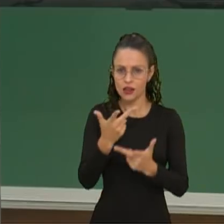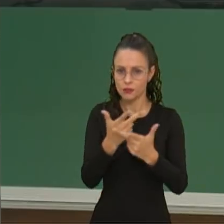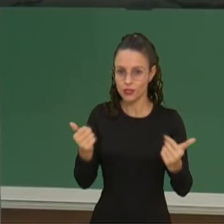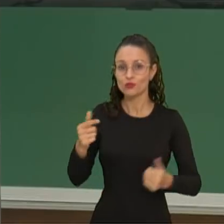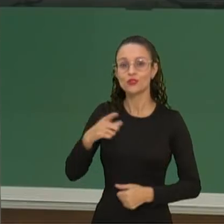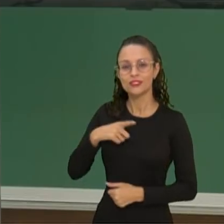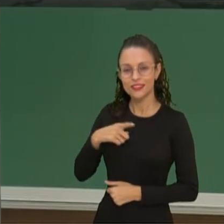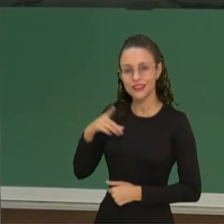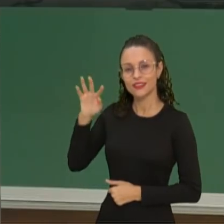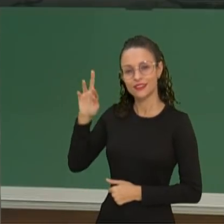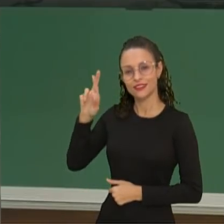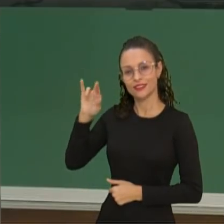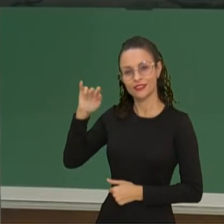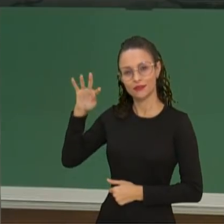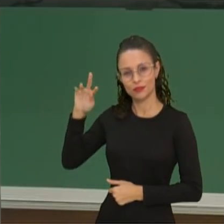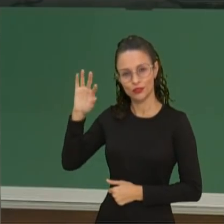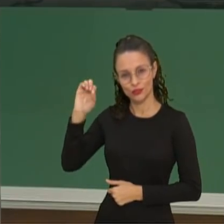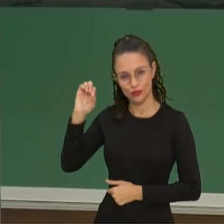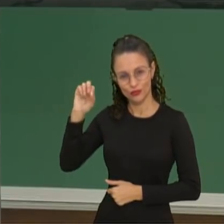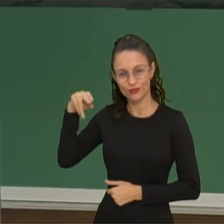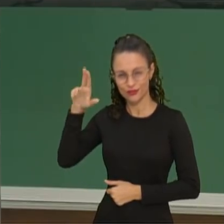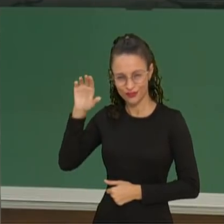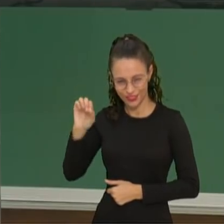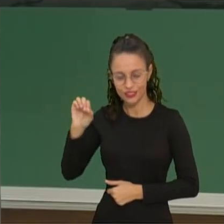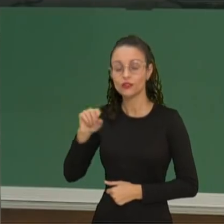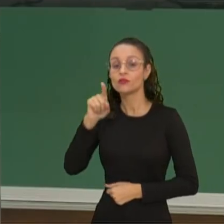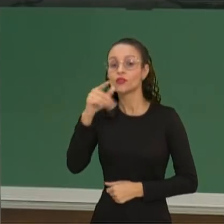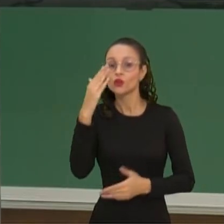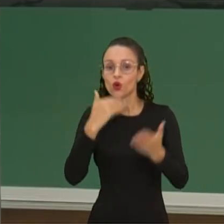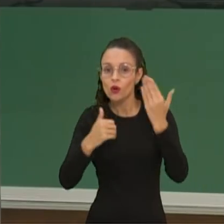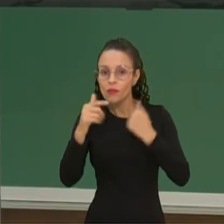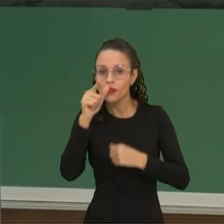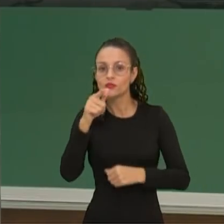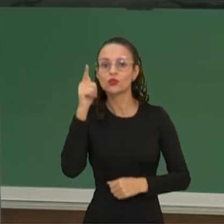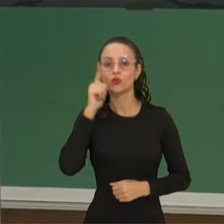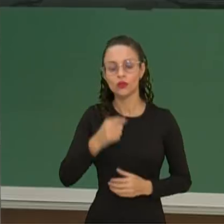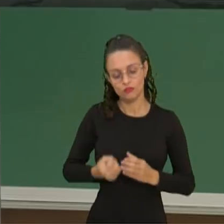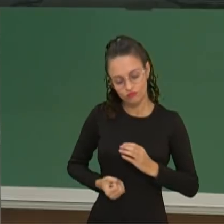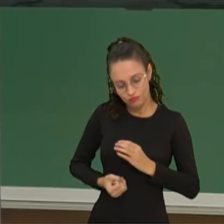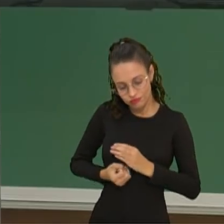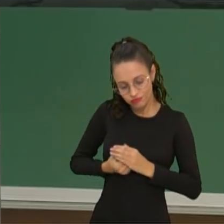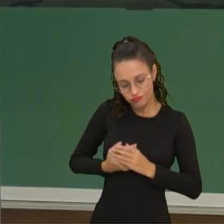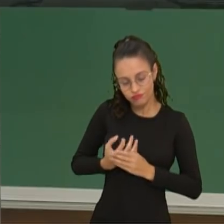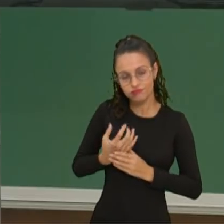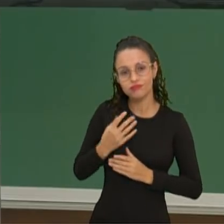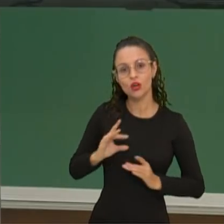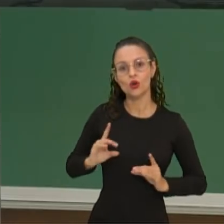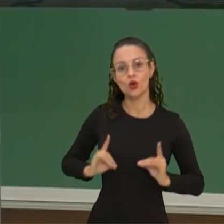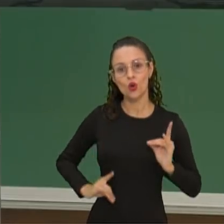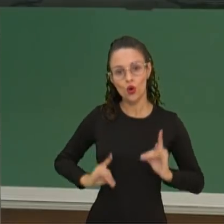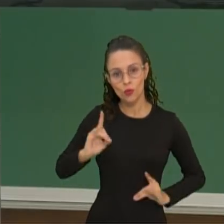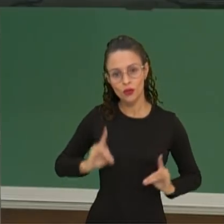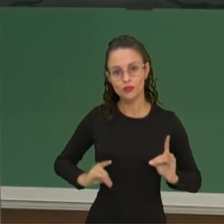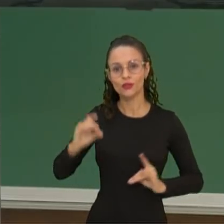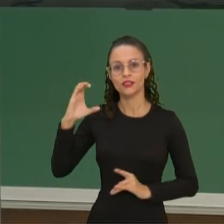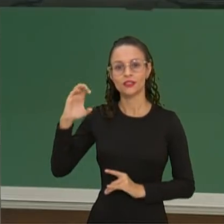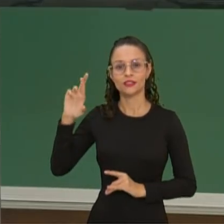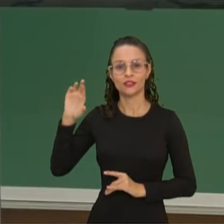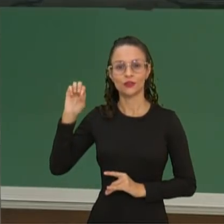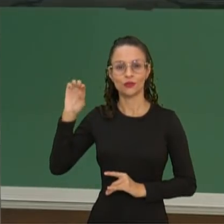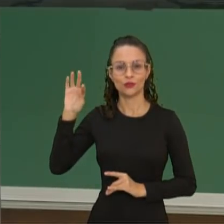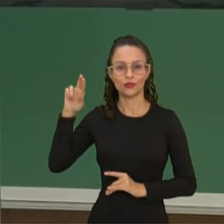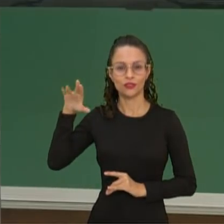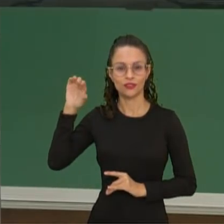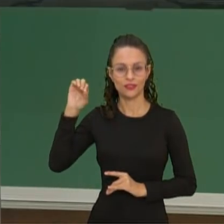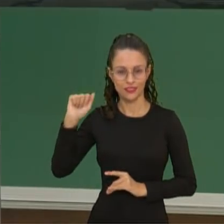triptofano e se você comer esse triptofano, você vai produzir a serotonina. A serotonina é o hormônio que é